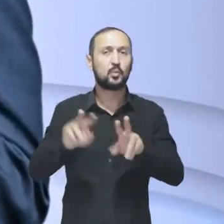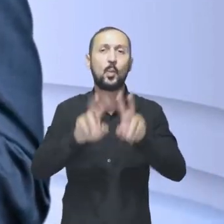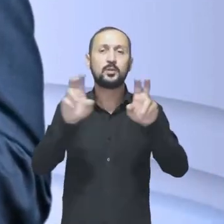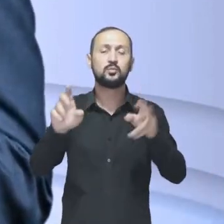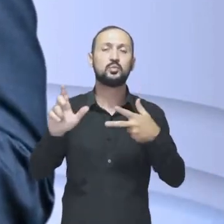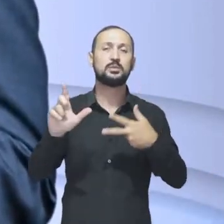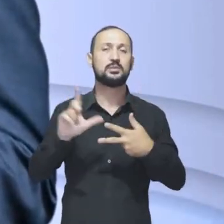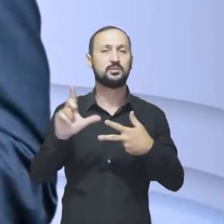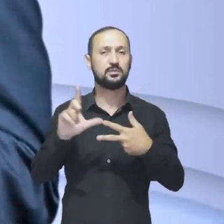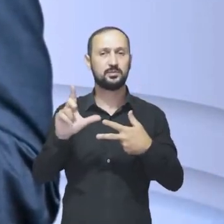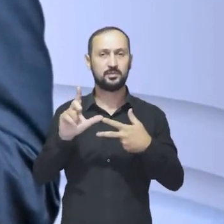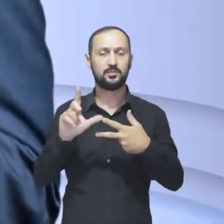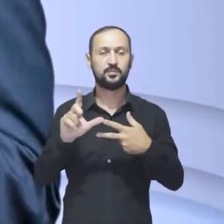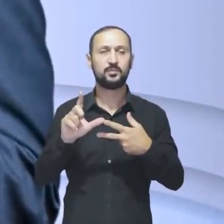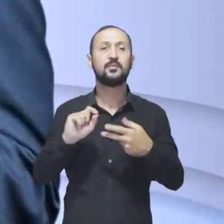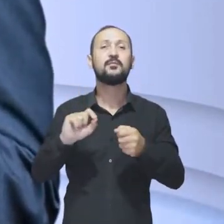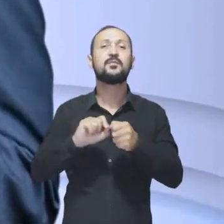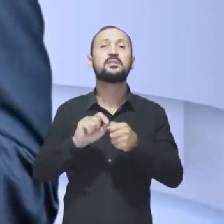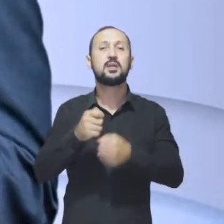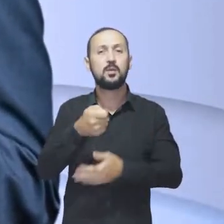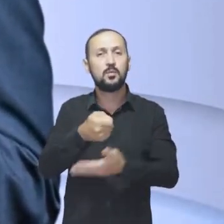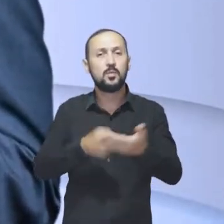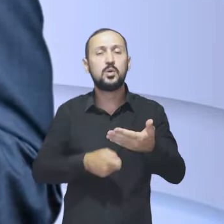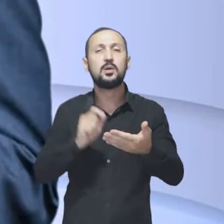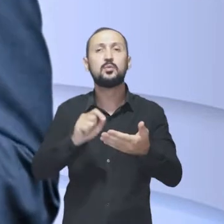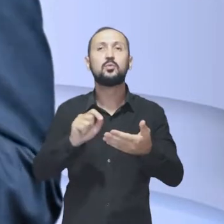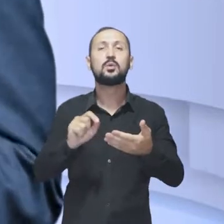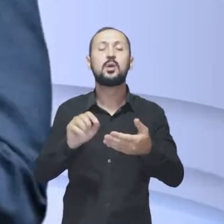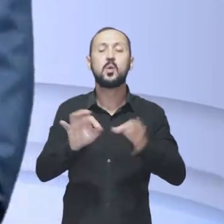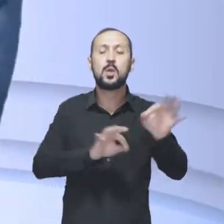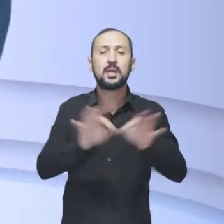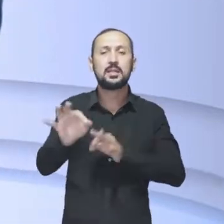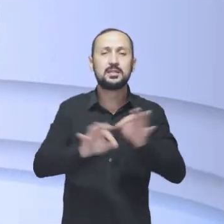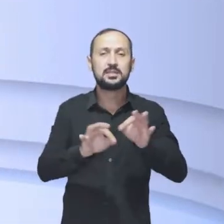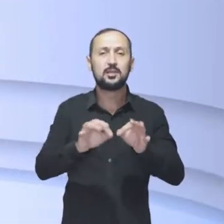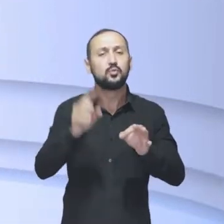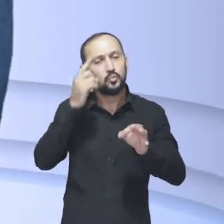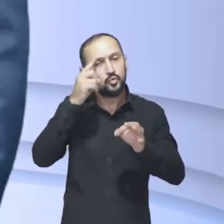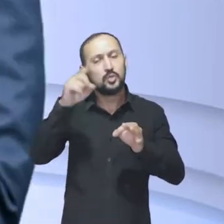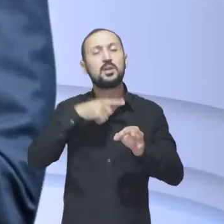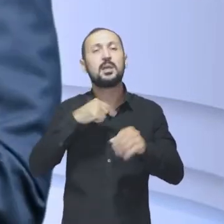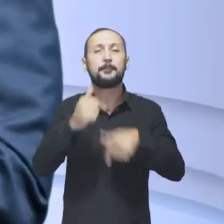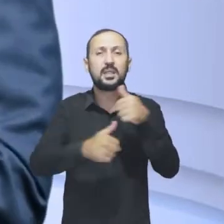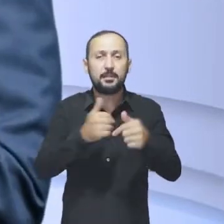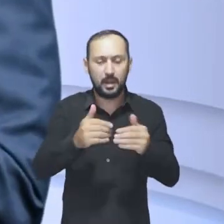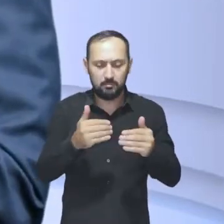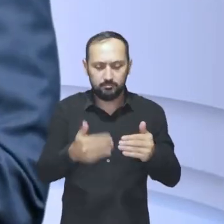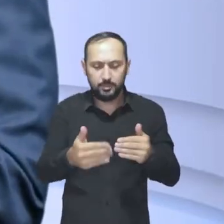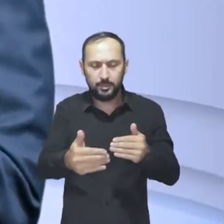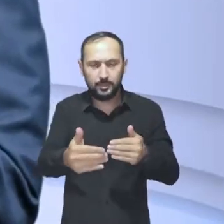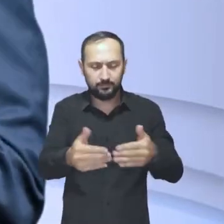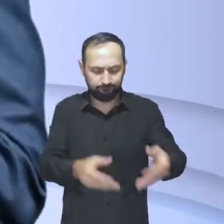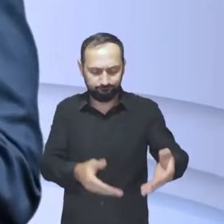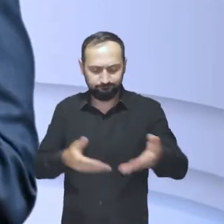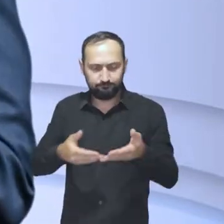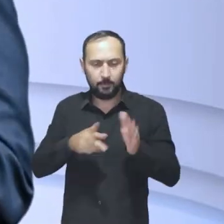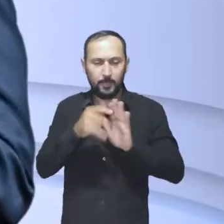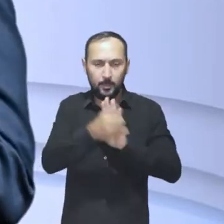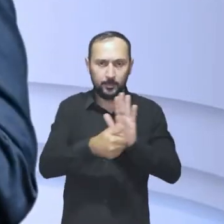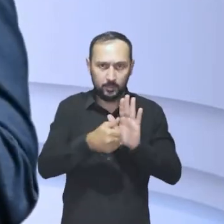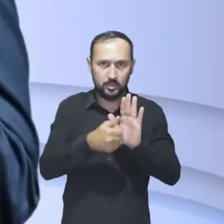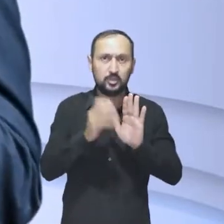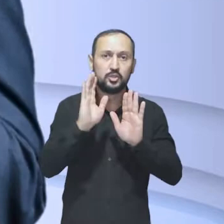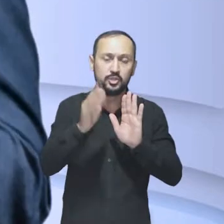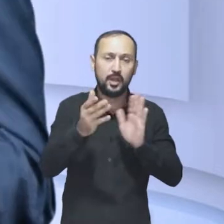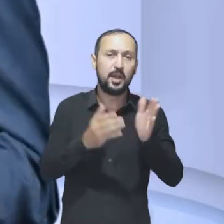os projetos que foram apresentados ao longo daquela semana, dentre eles quando é o caso, a mensagem que vem do Executivo, e aí